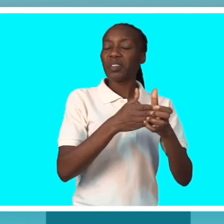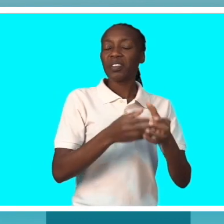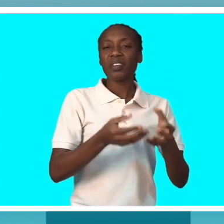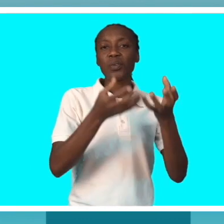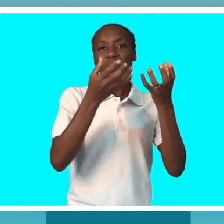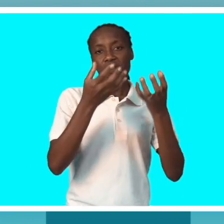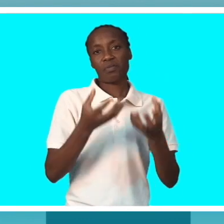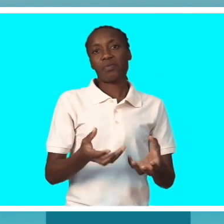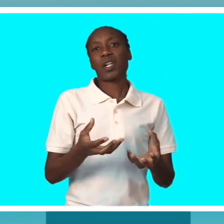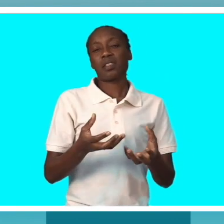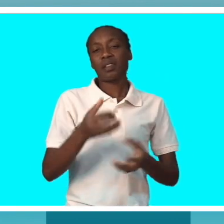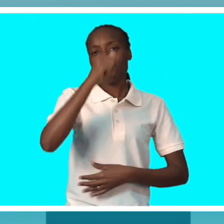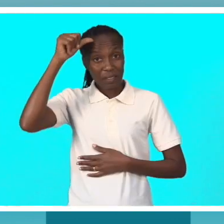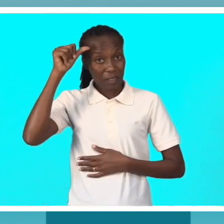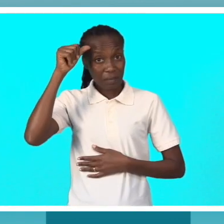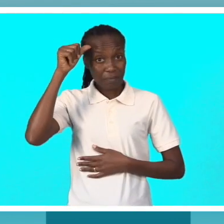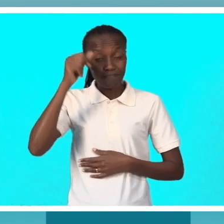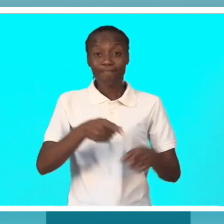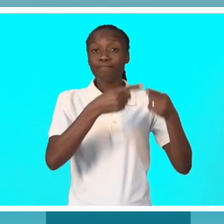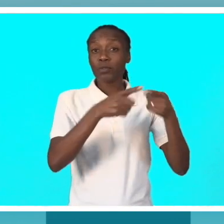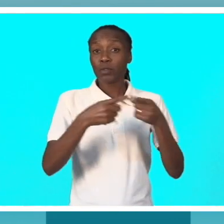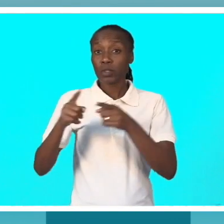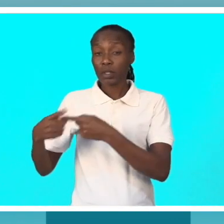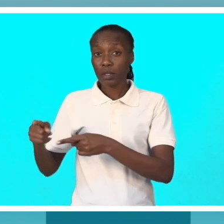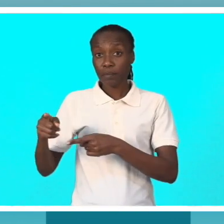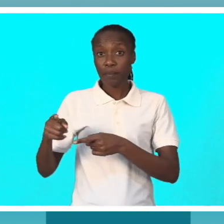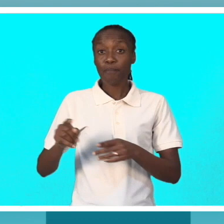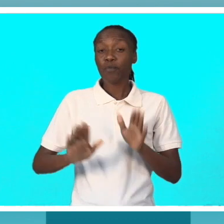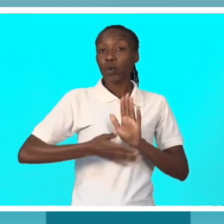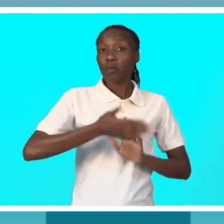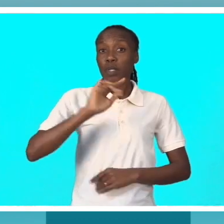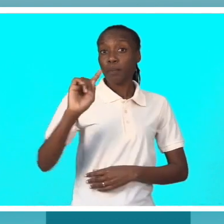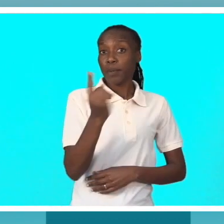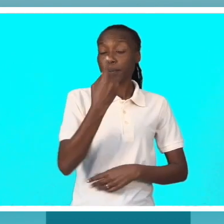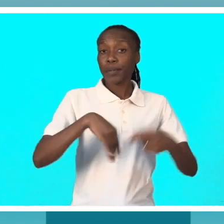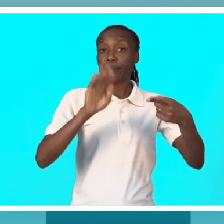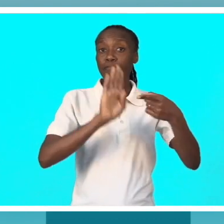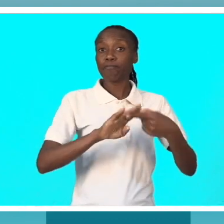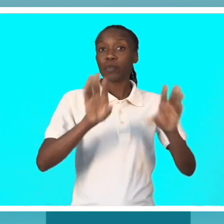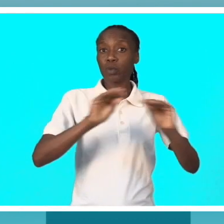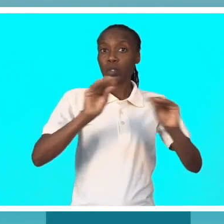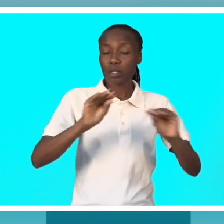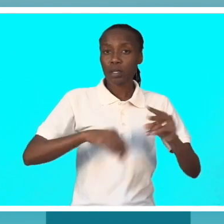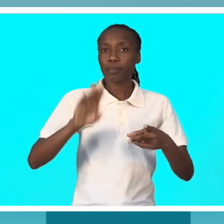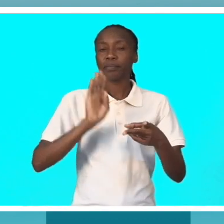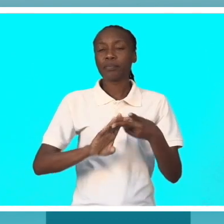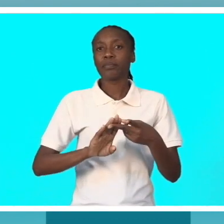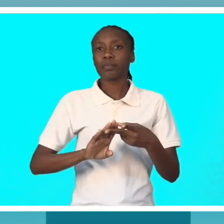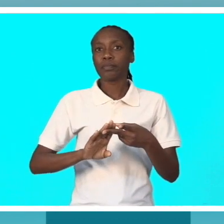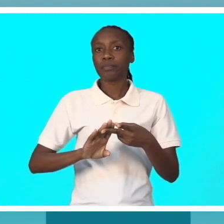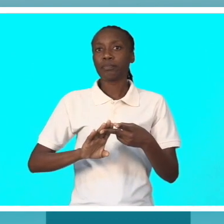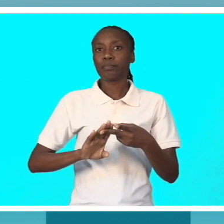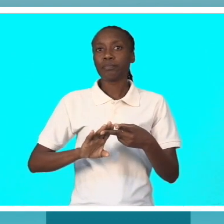que ainda carece de algumas dificuldades. As dificuldades são várias. São várias que partem primeiro